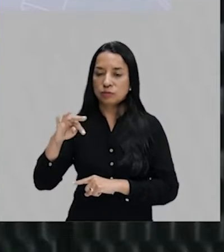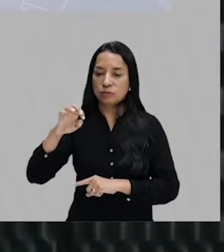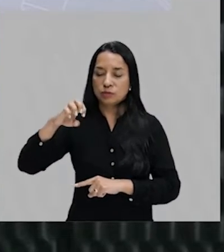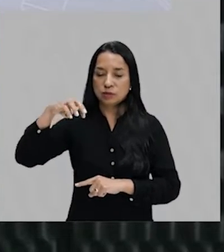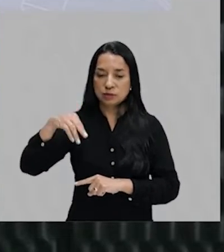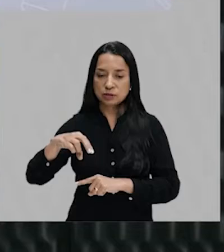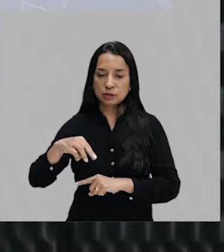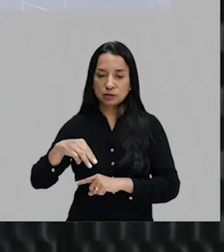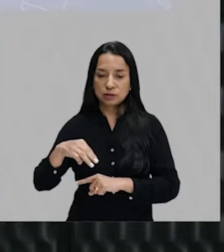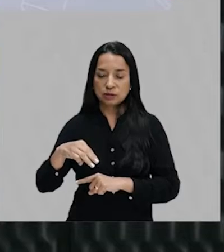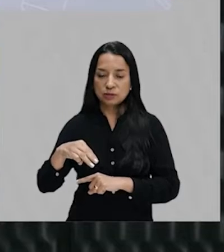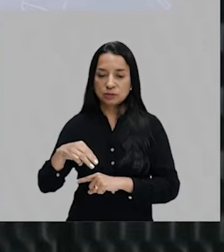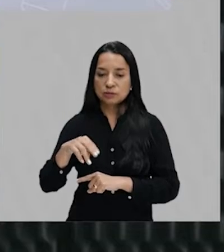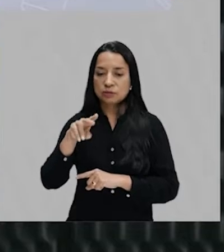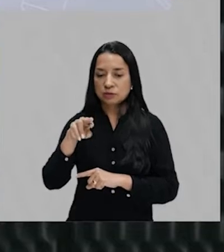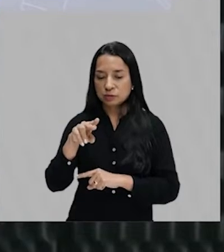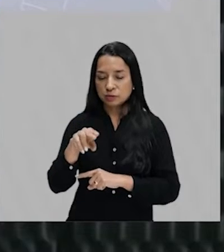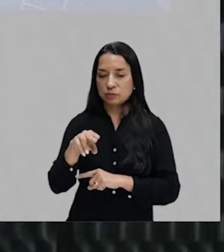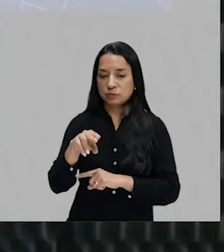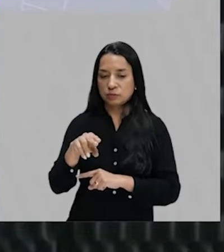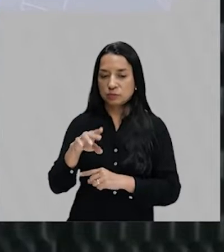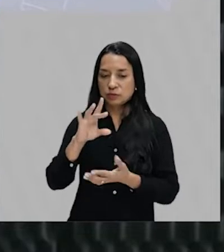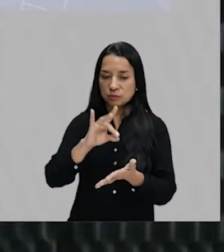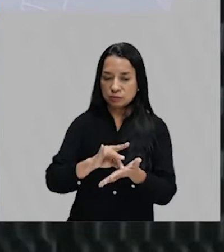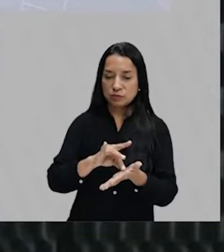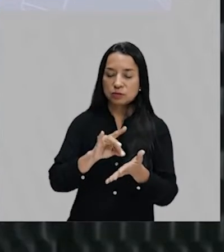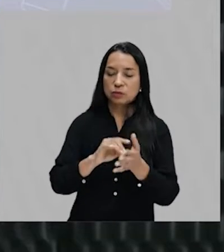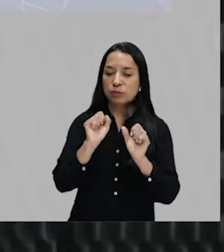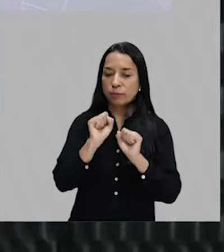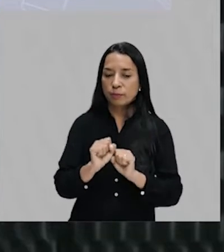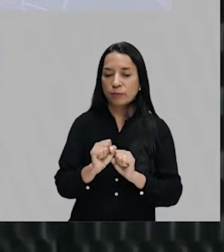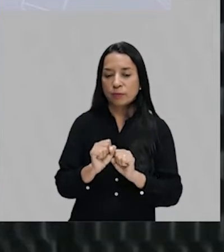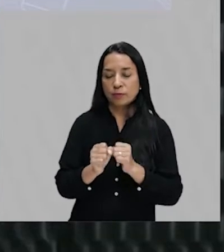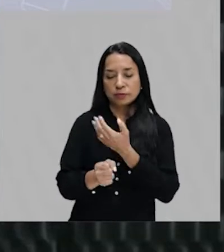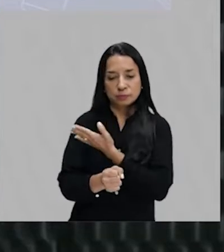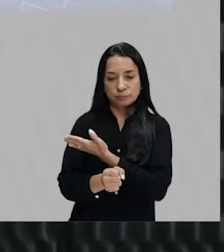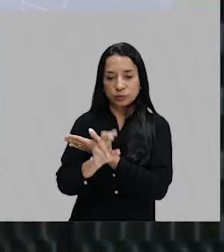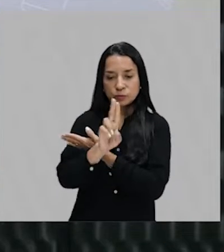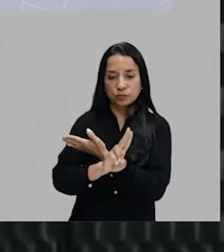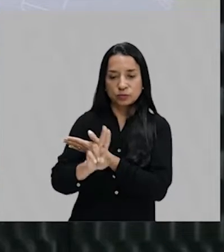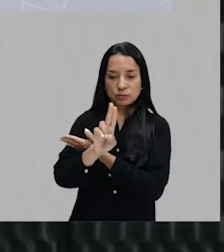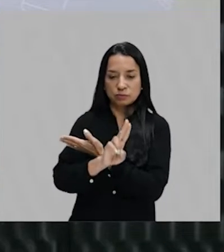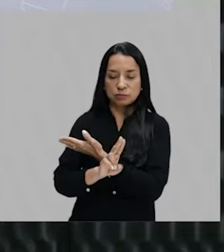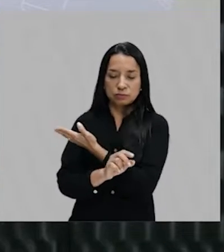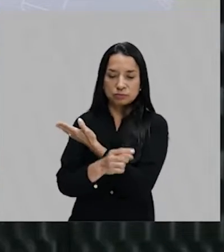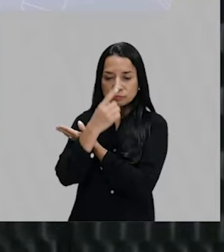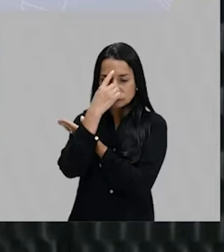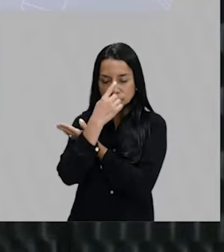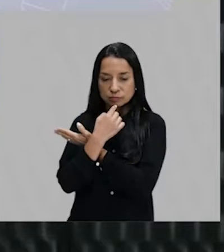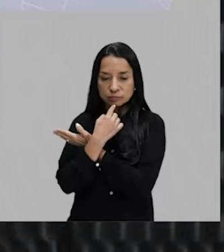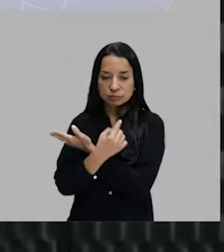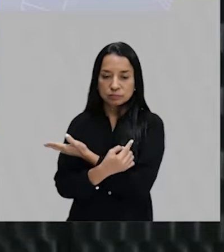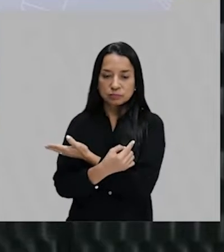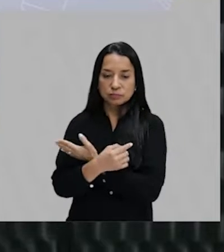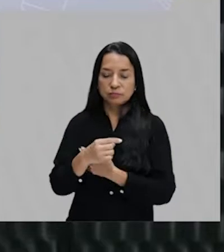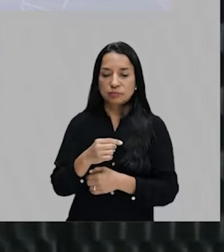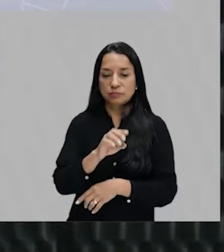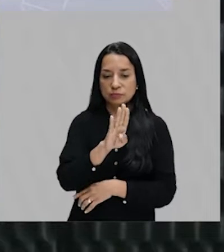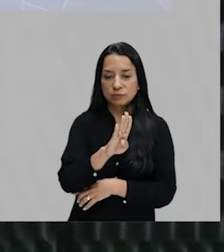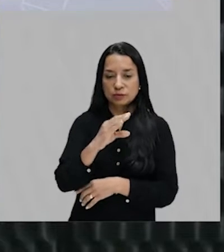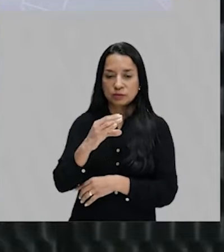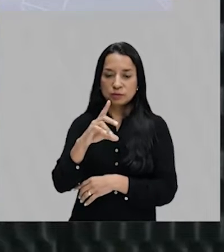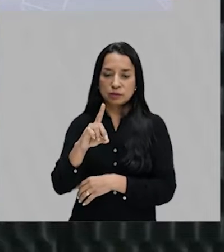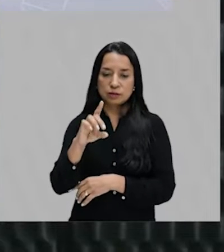então essa as mesmas afirmações aqui elas podem ser ditas dessa forma aqui ó o conjunto formado pelos elementos